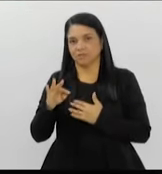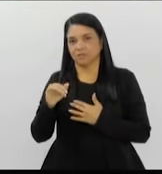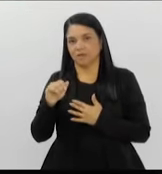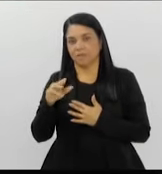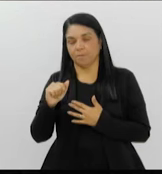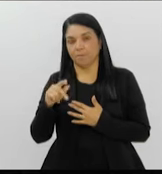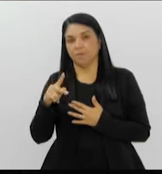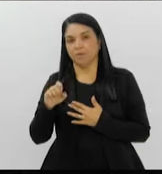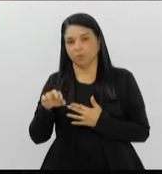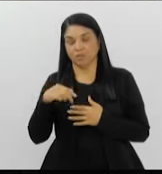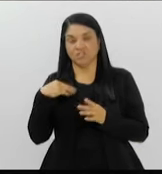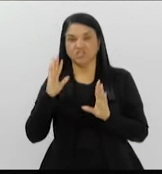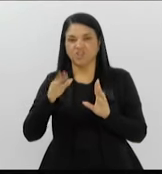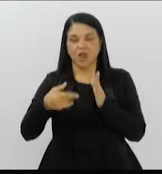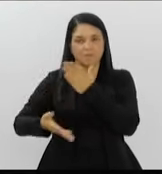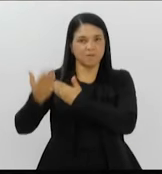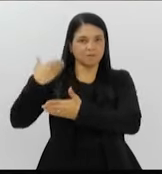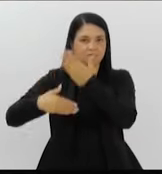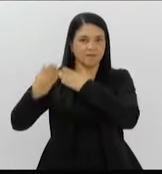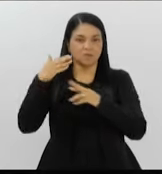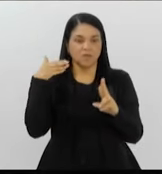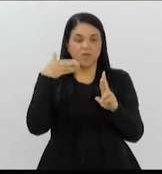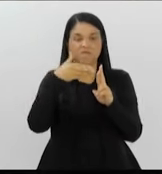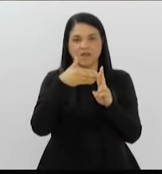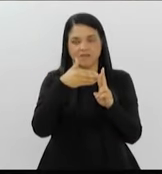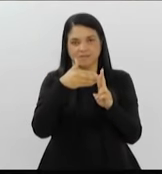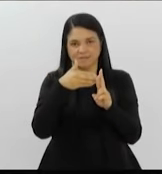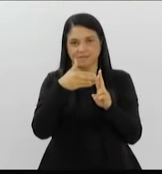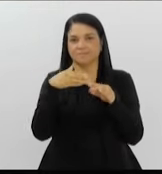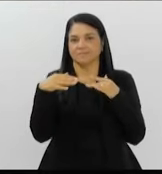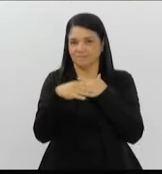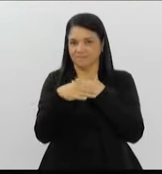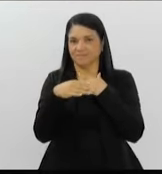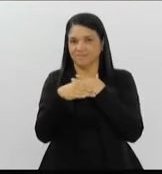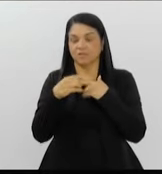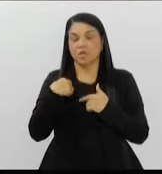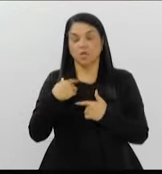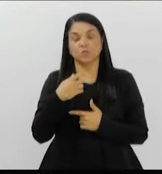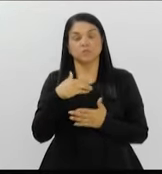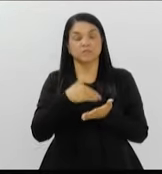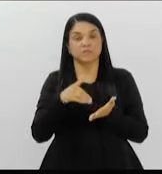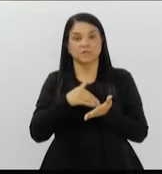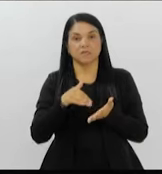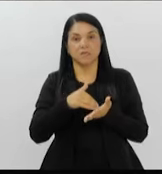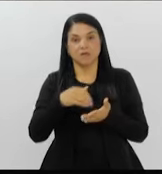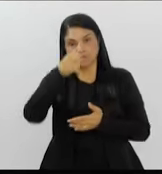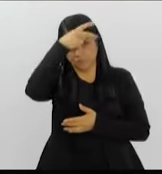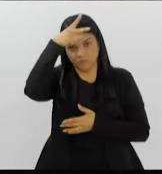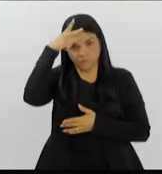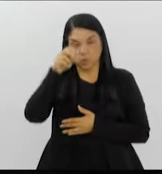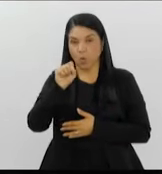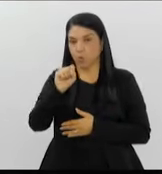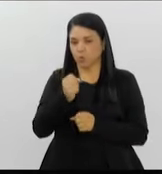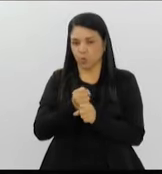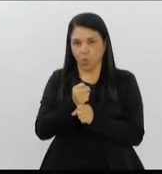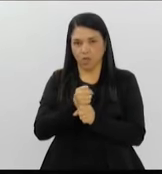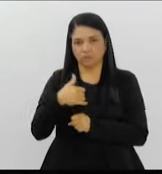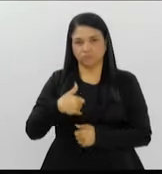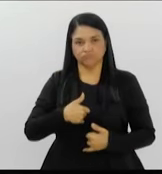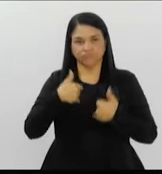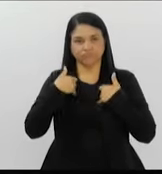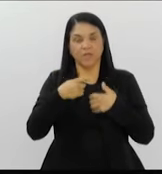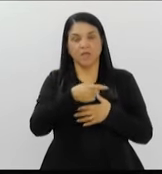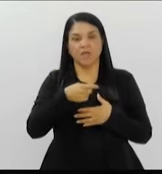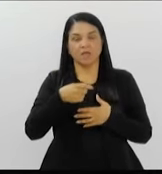área da saúde, e eu falo com propriedade, porque eu fui secretário municipal por 8 anos, com muito orgulho do ex-prefeito